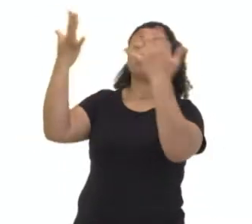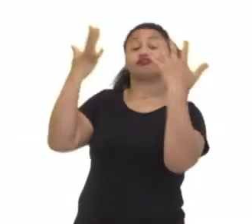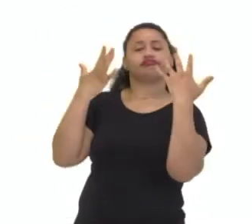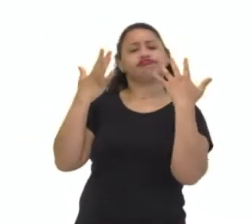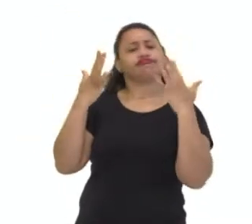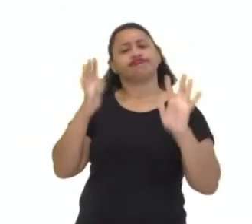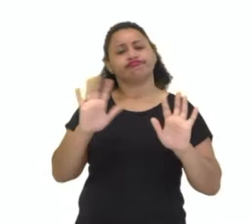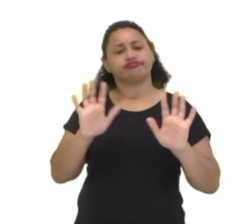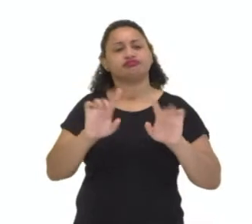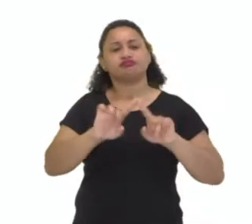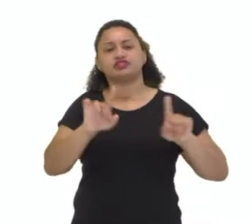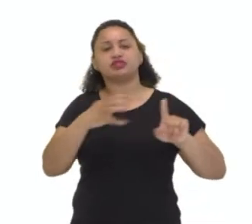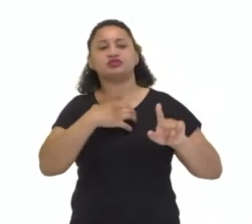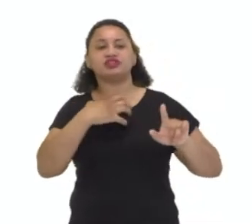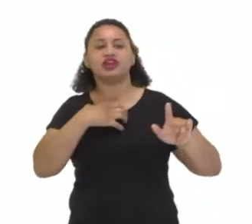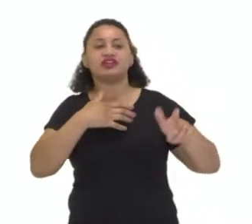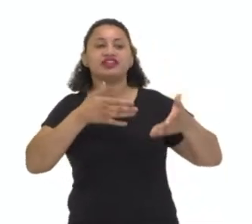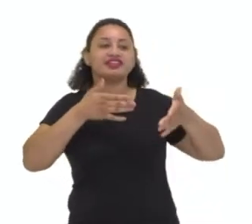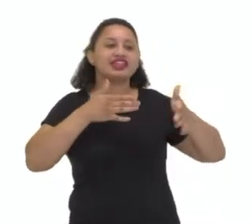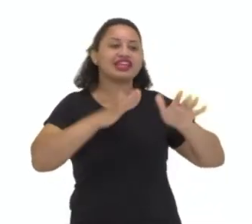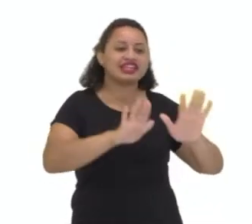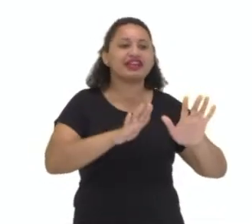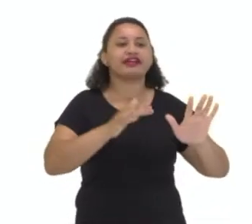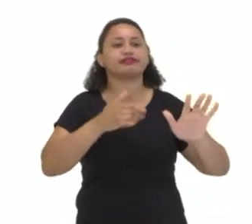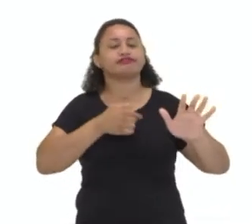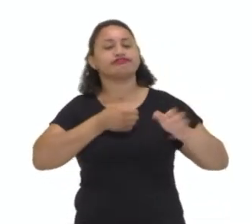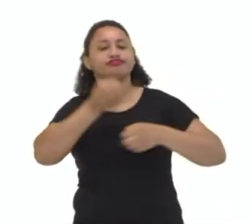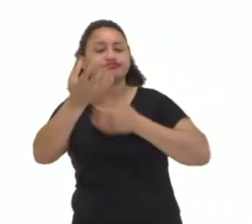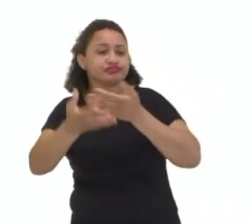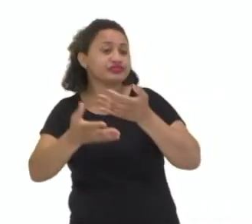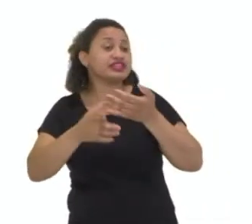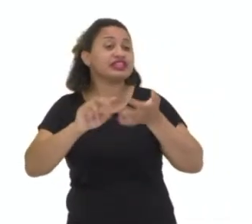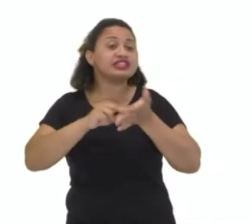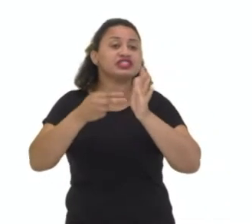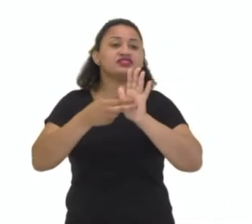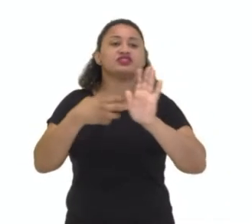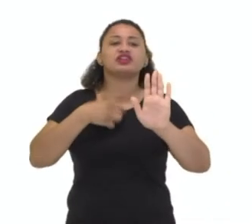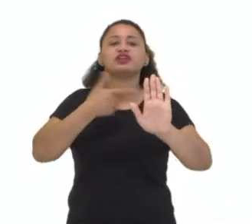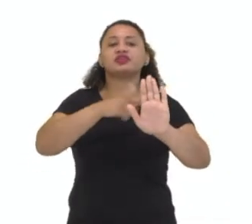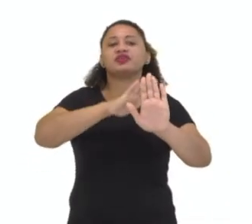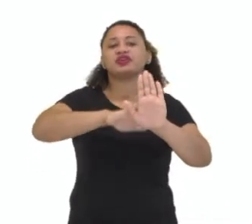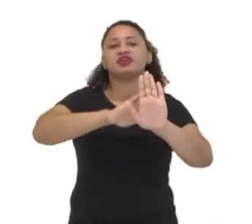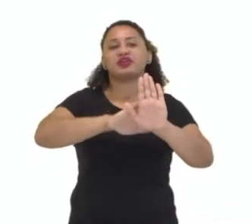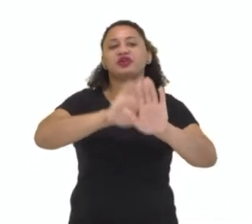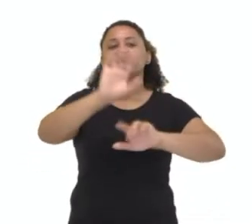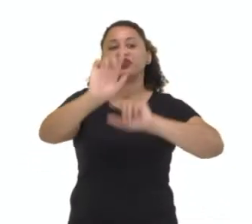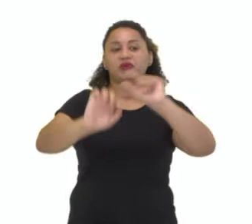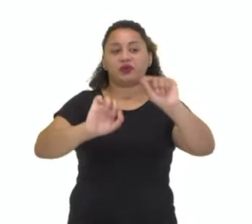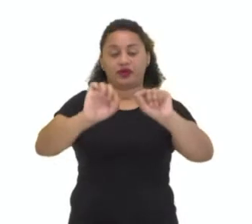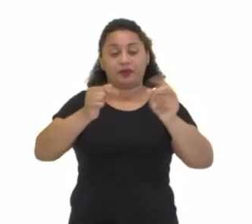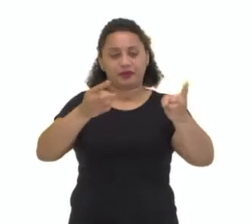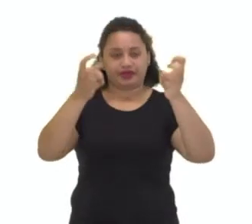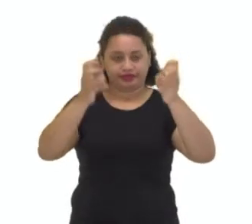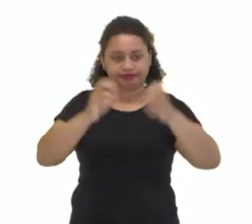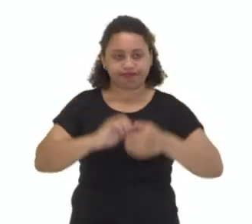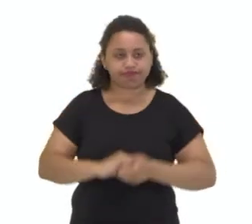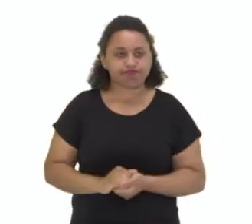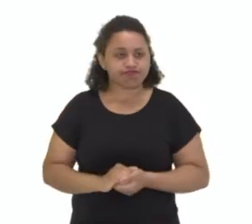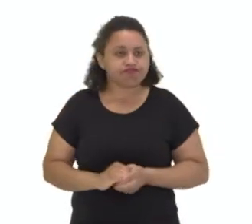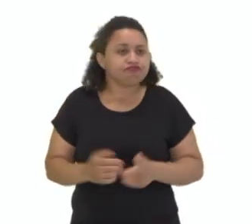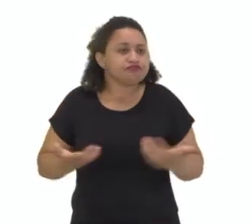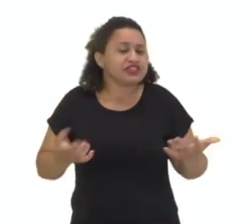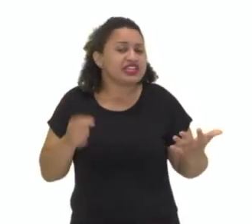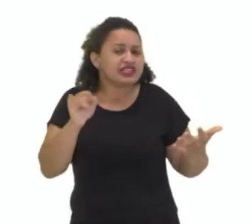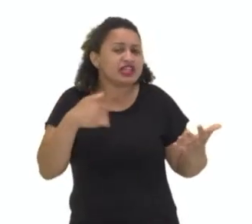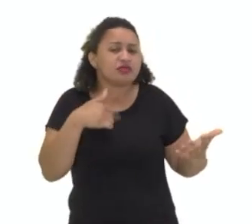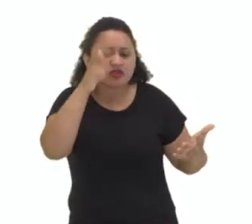verbos nascer e dizer produzem um efeito irônico ao expressar a ideia da hipótese. Ó, veja ali, se